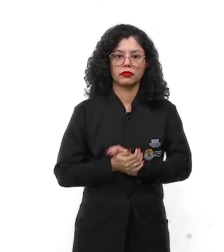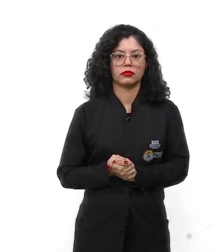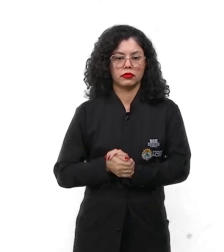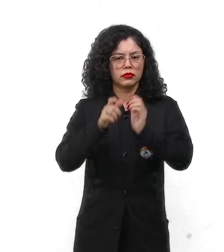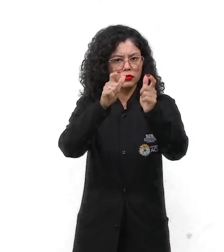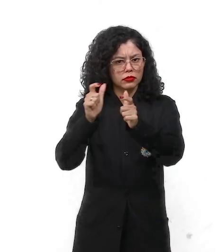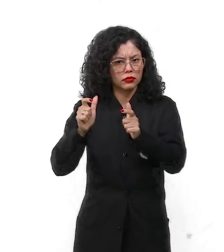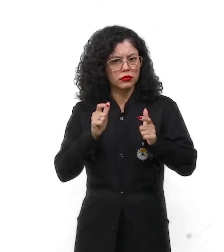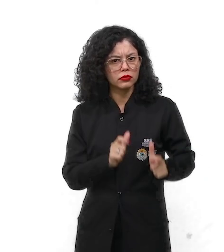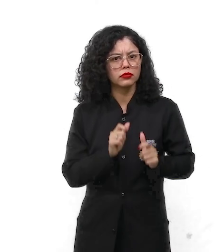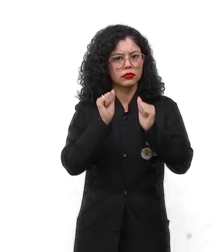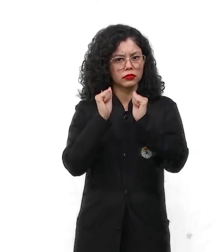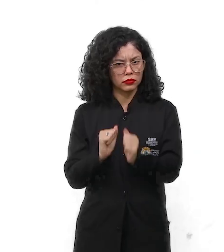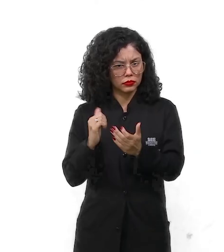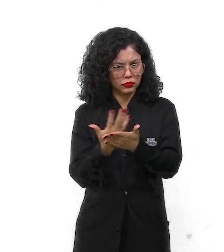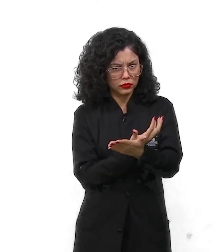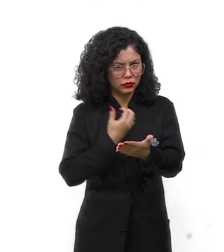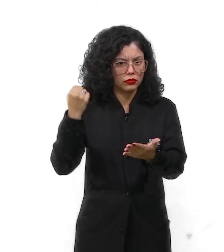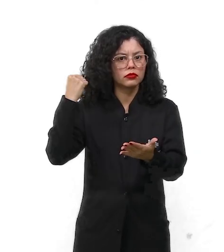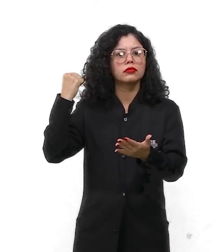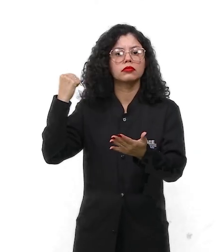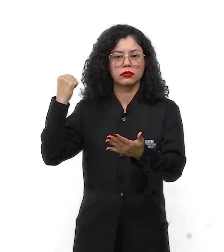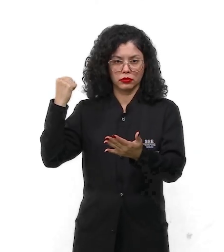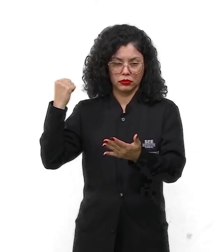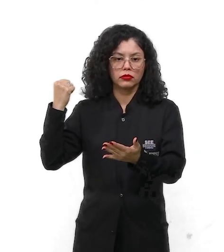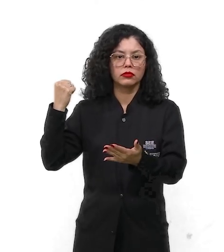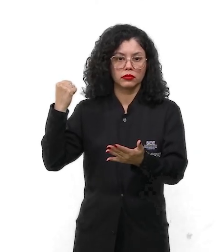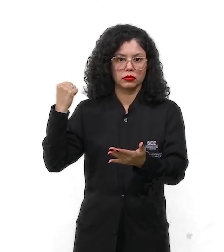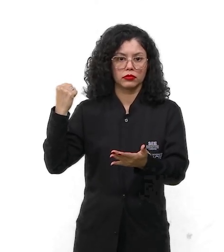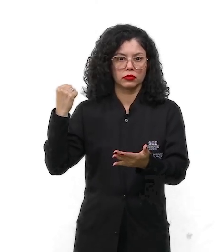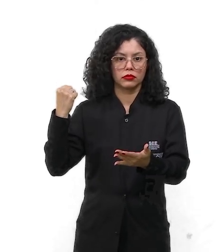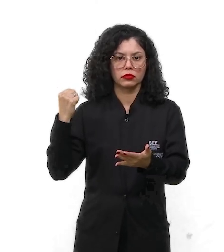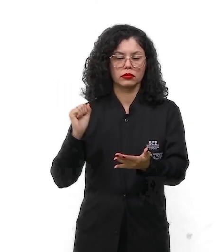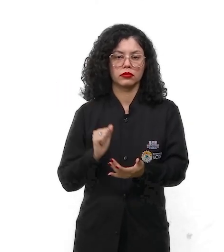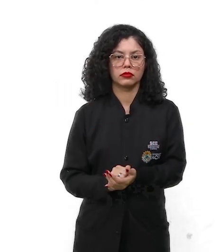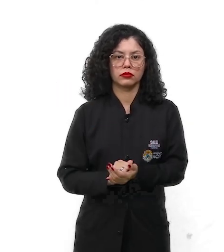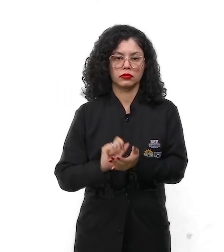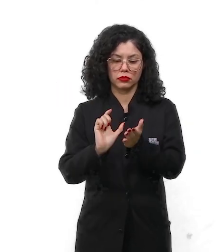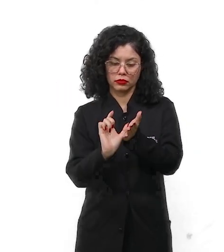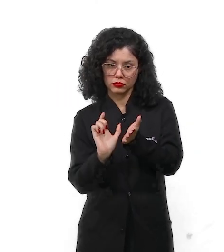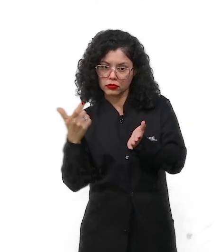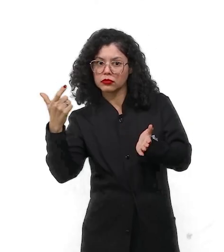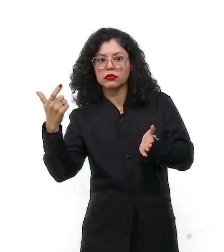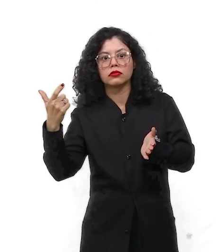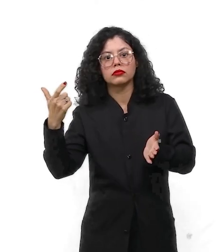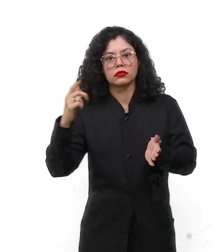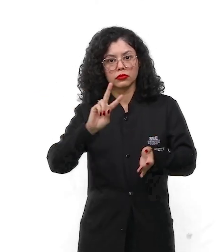onde podem ser retirados esses fragmentos de DNA?